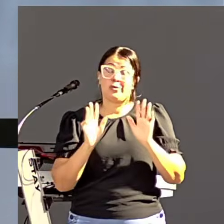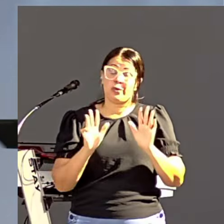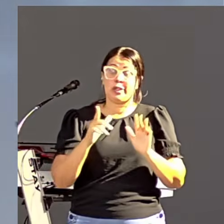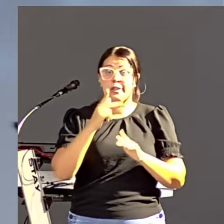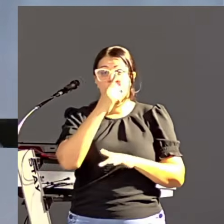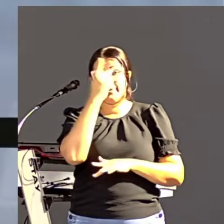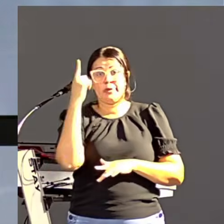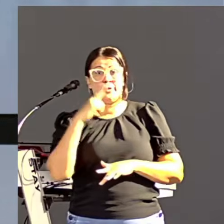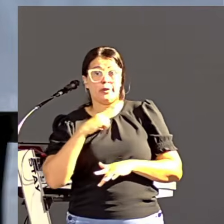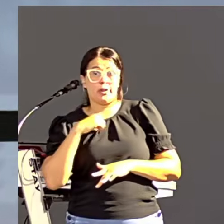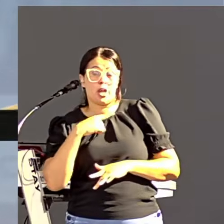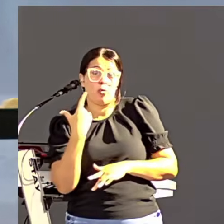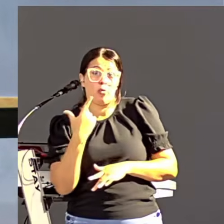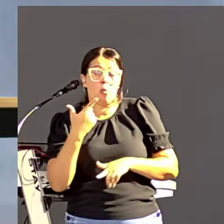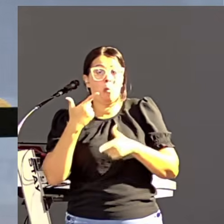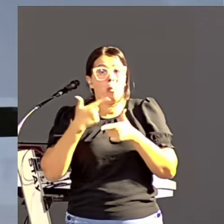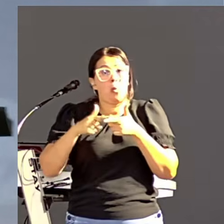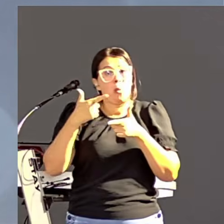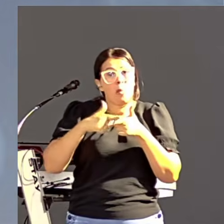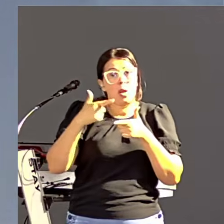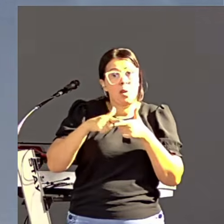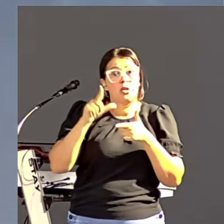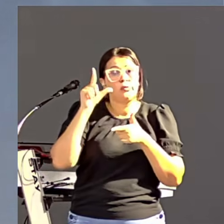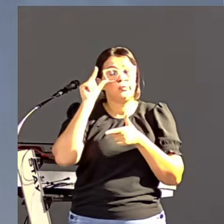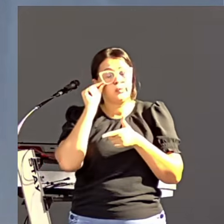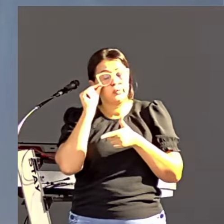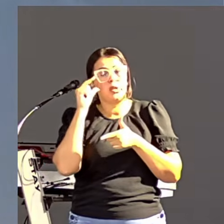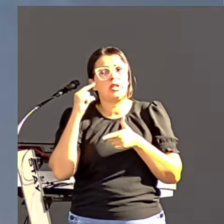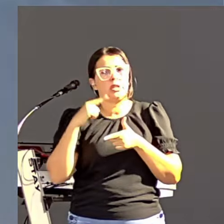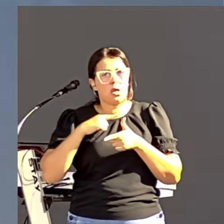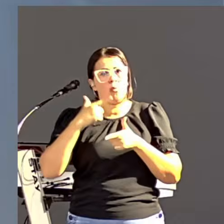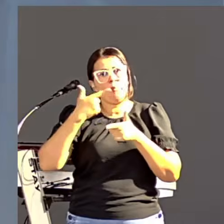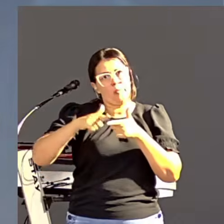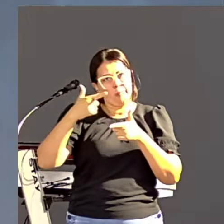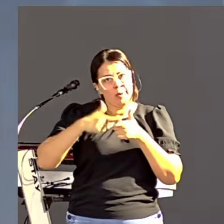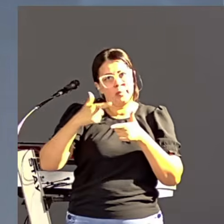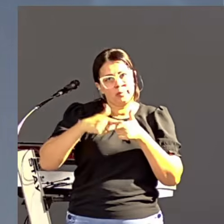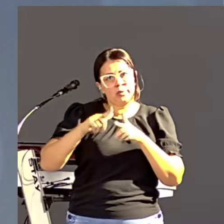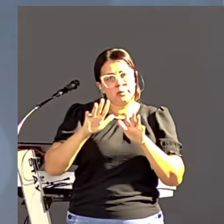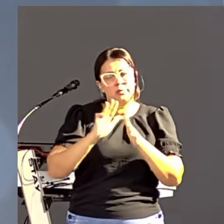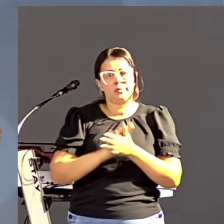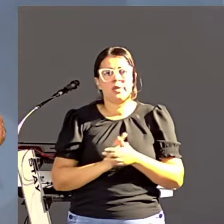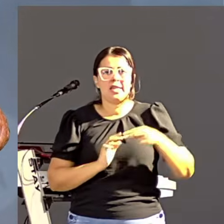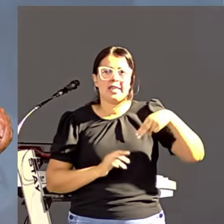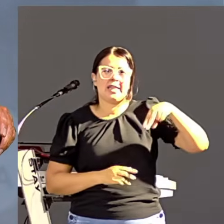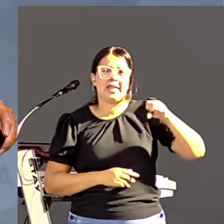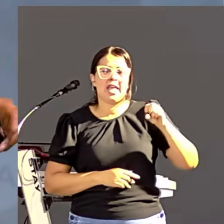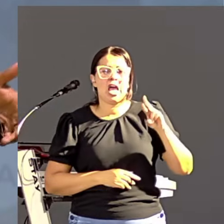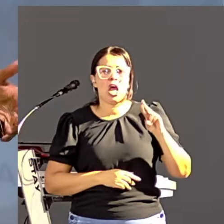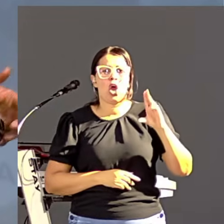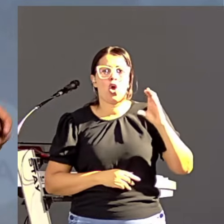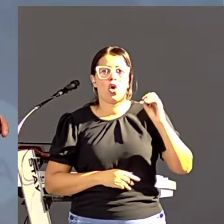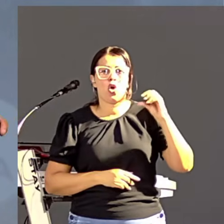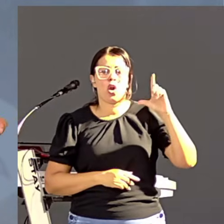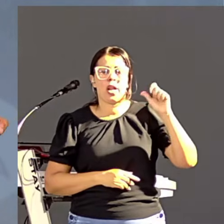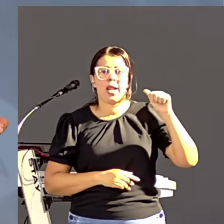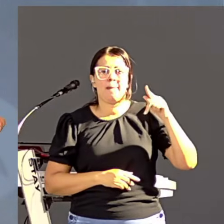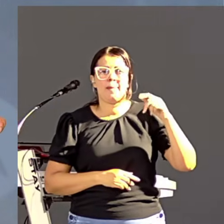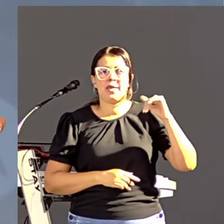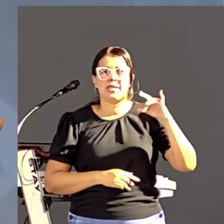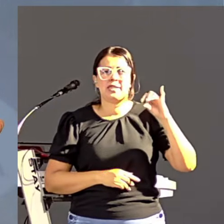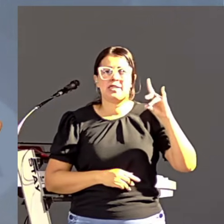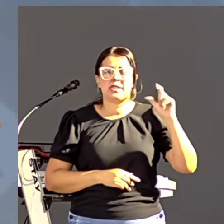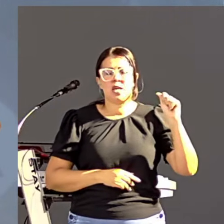que essa pessoa tenha um distúrbio, né? Algumas pessoas, elas têm um distúrbio chamado de narcolepsia. E o que é